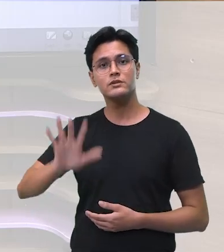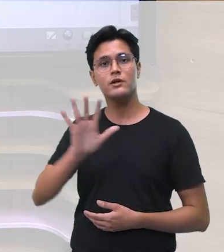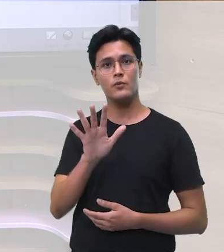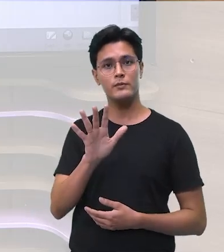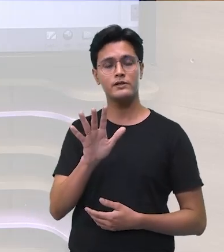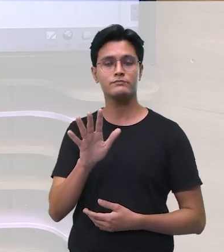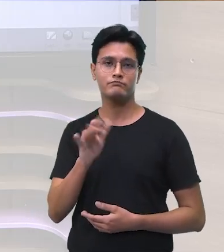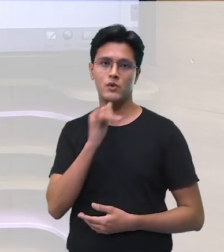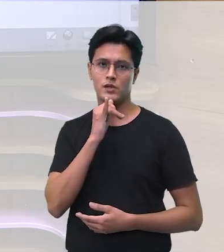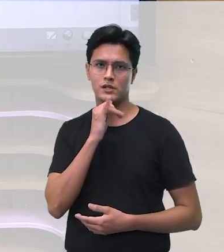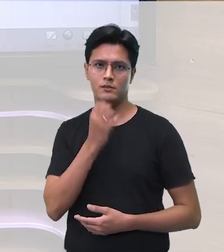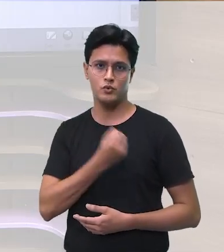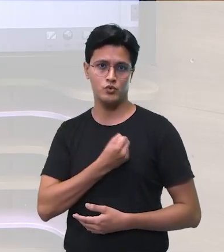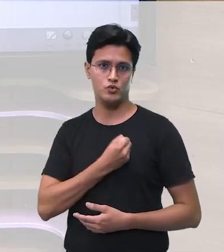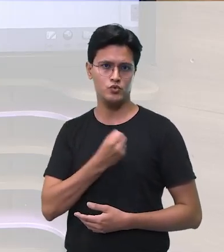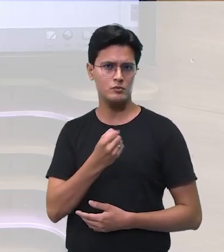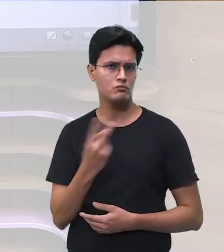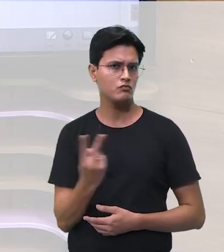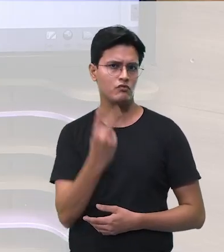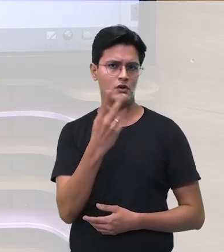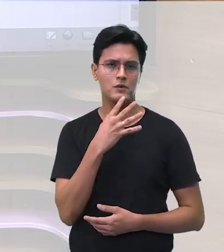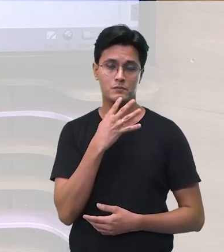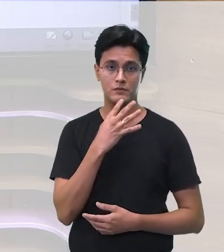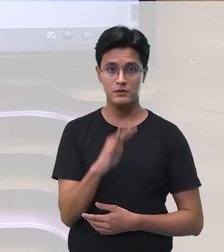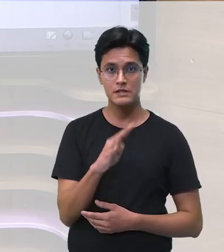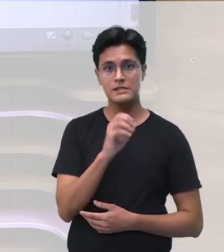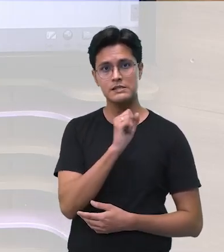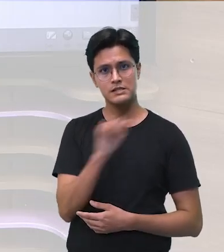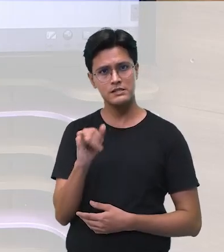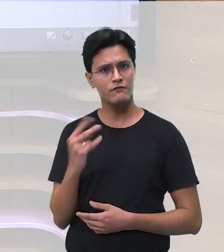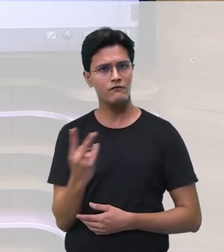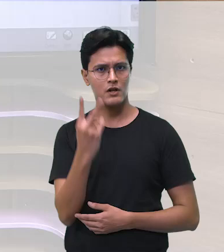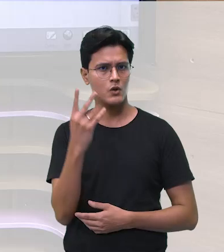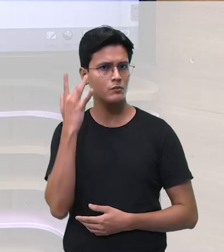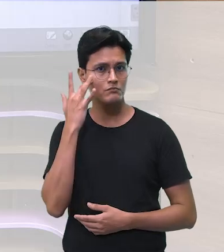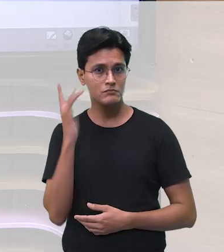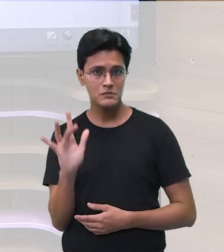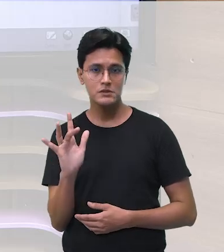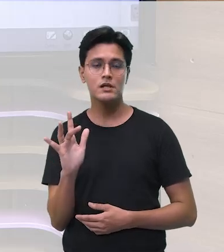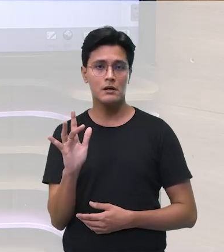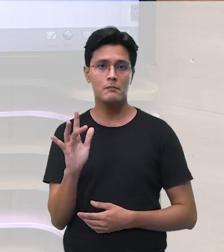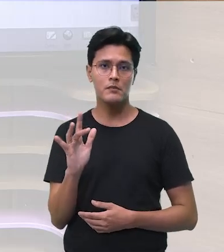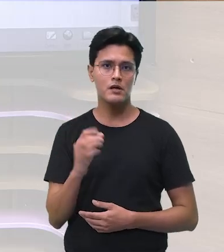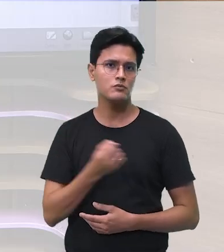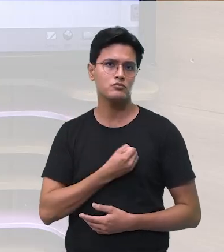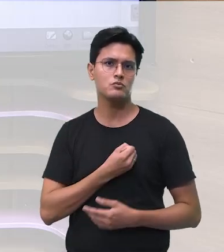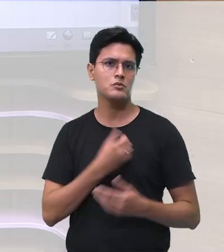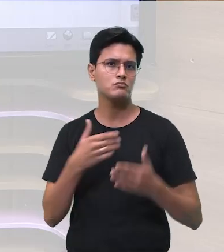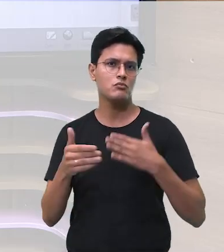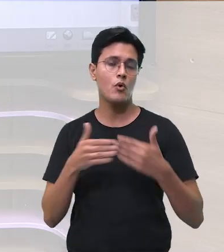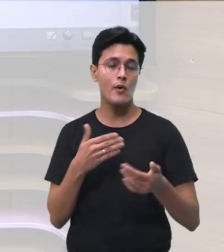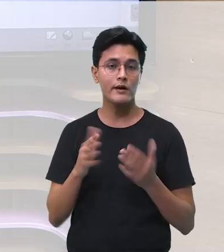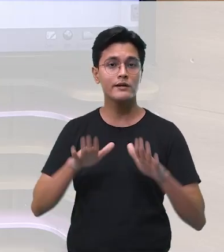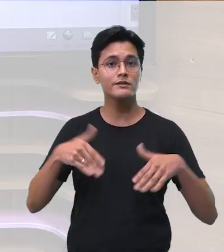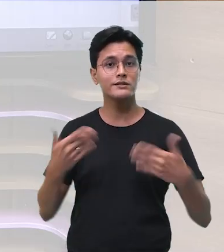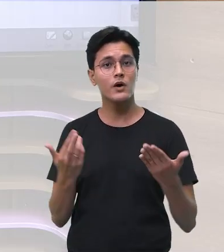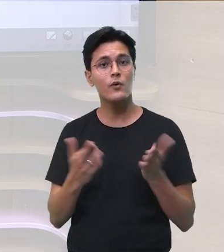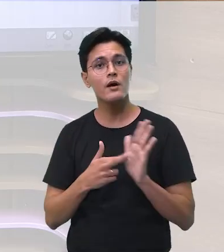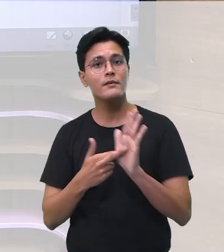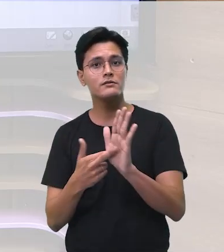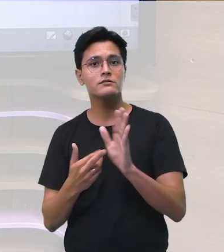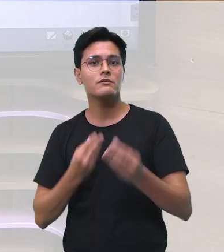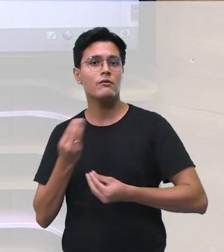de um número, um valor desconhecido, se eu não sei que valor é esse, se eu não sei qual é esse número, então eu represento ele por